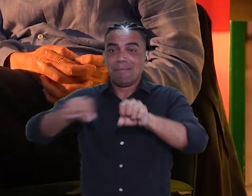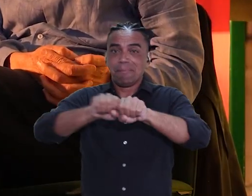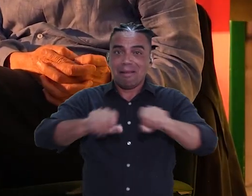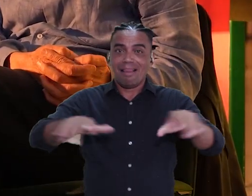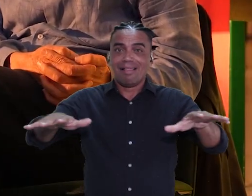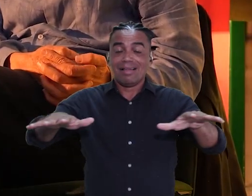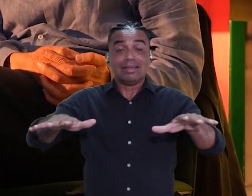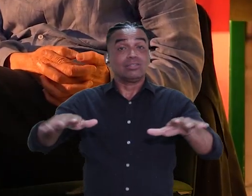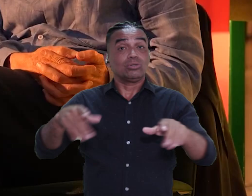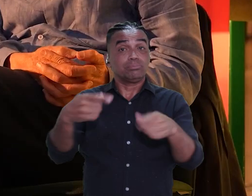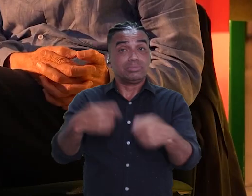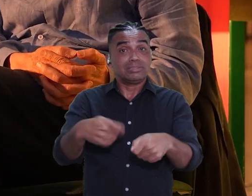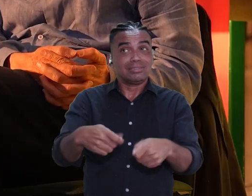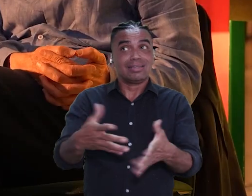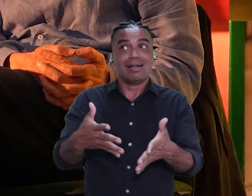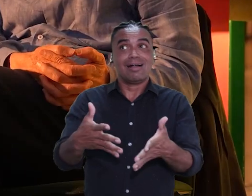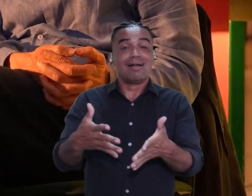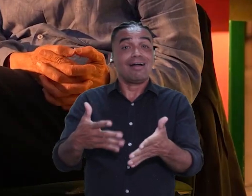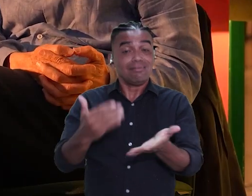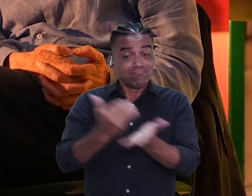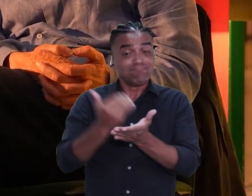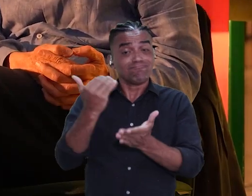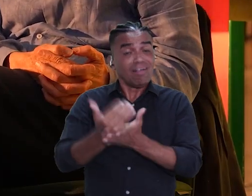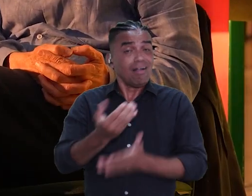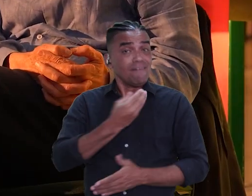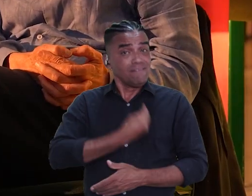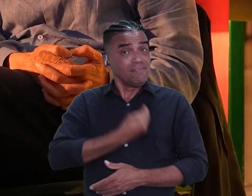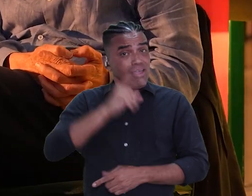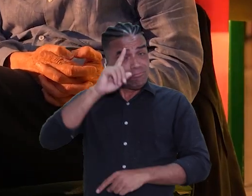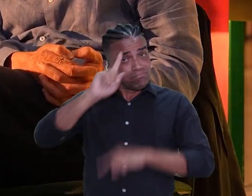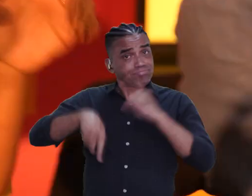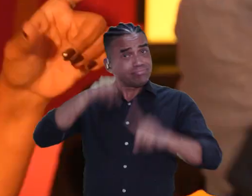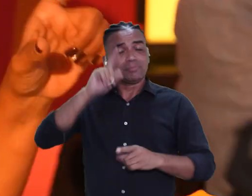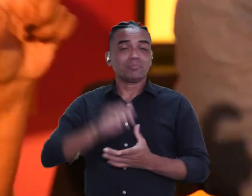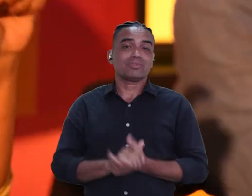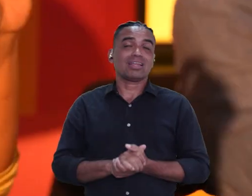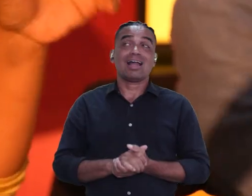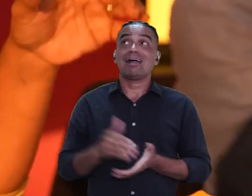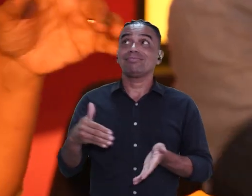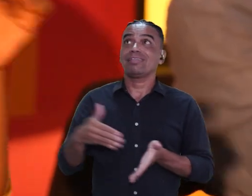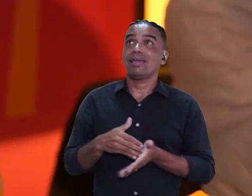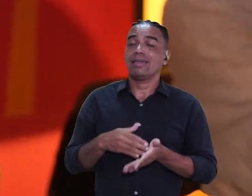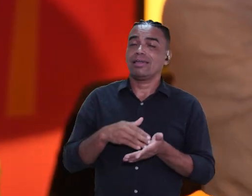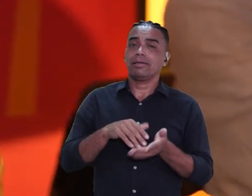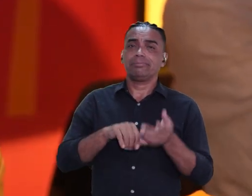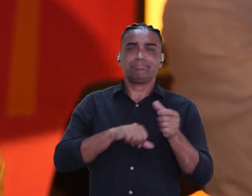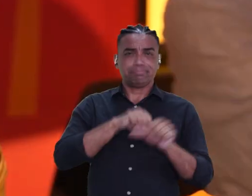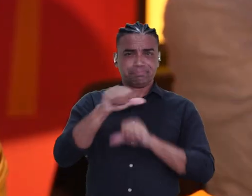dessa necessidade de sobrevivência. Eu até trocaria para